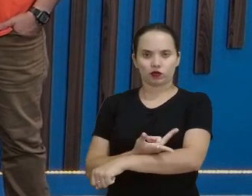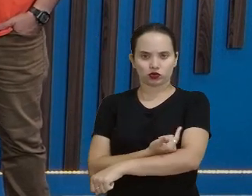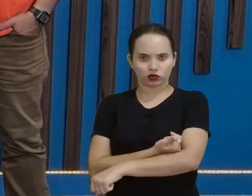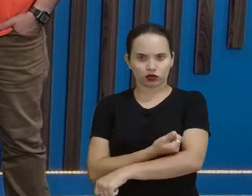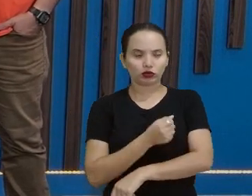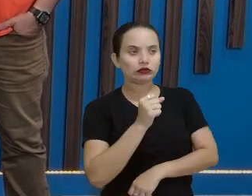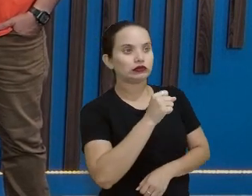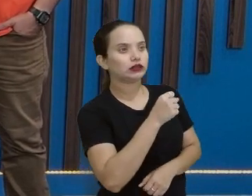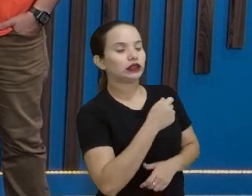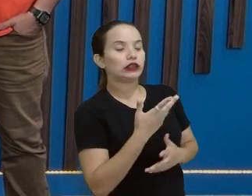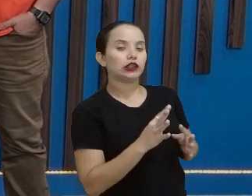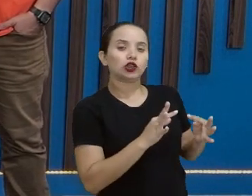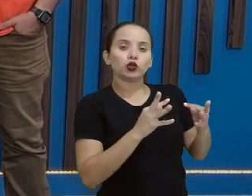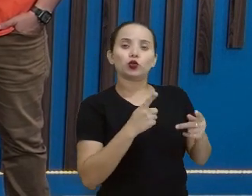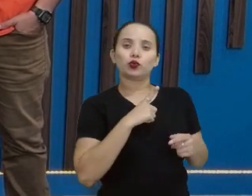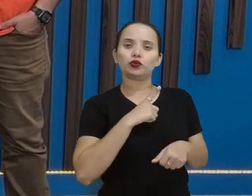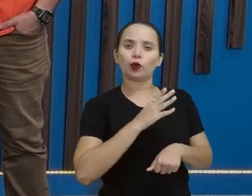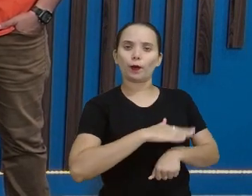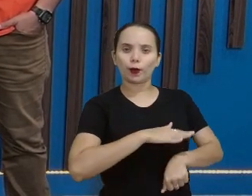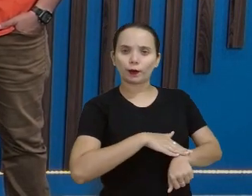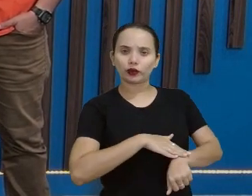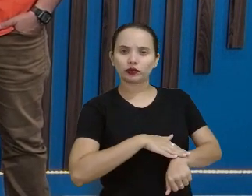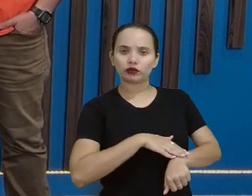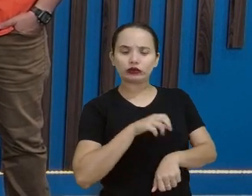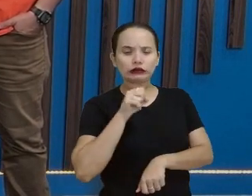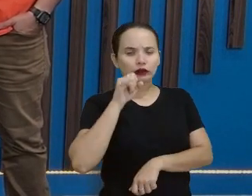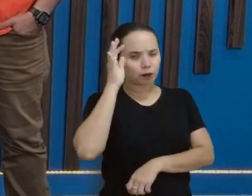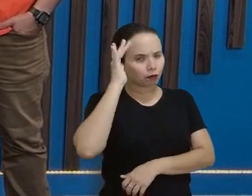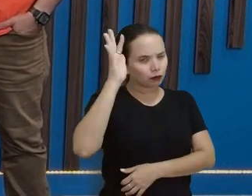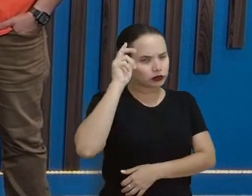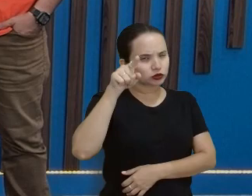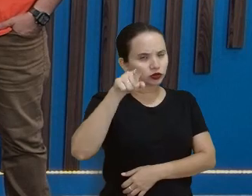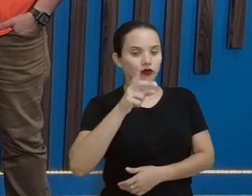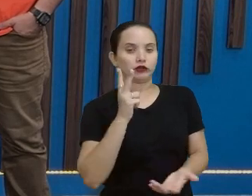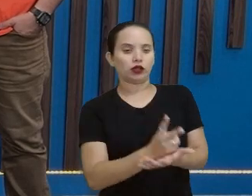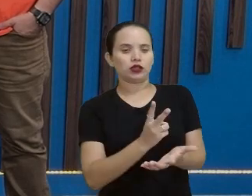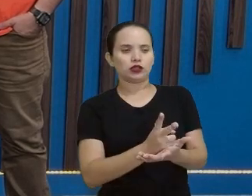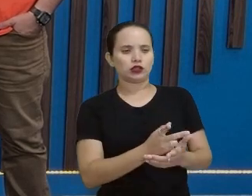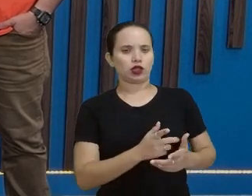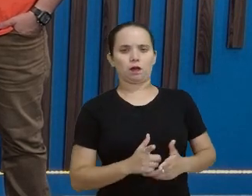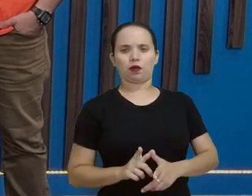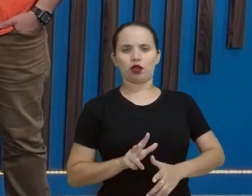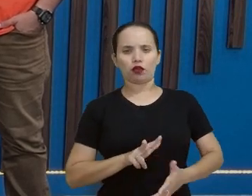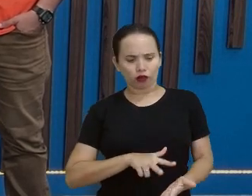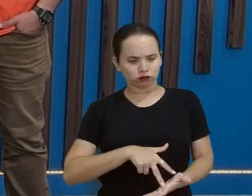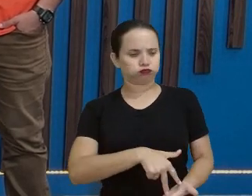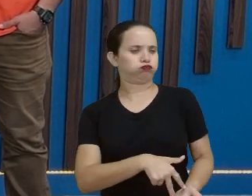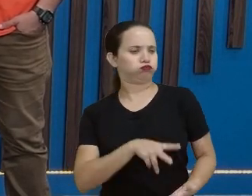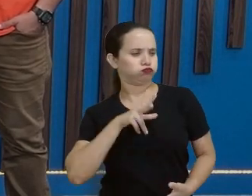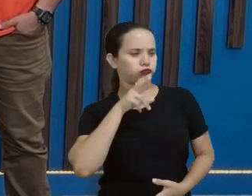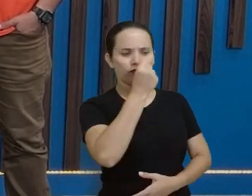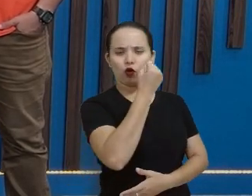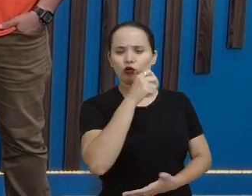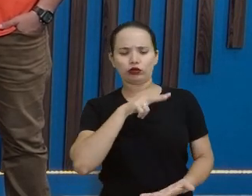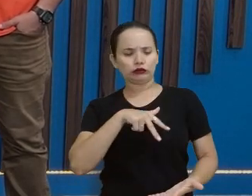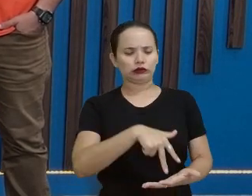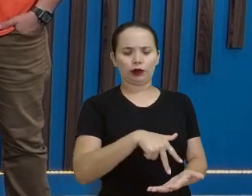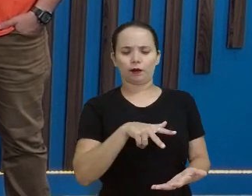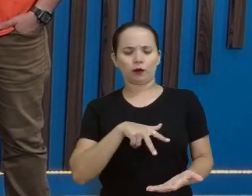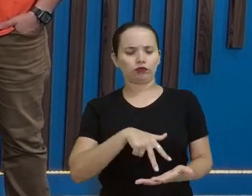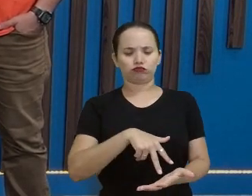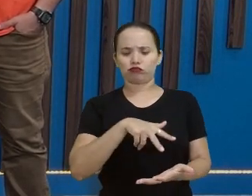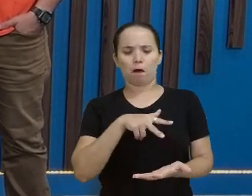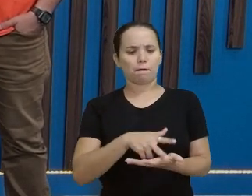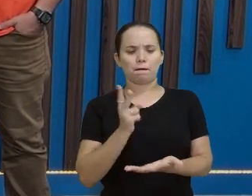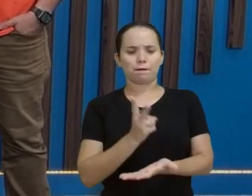Tudo tem um momento. Imagina se você for aquela pessoa que sempre vai ser o guerreiro. Isso cansa, né? A pessoa ser sempre o guerreiro, tá sempre na ativa.